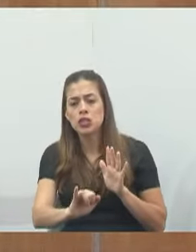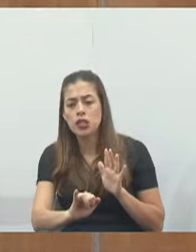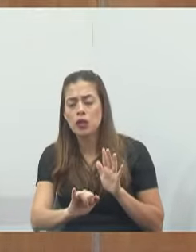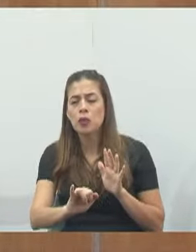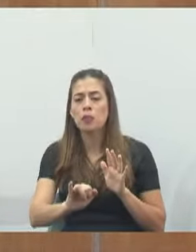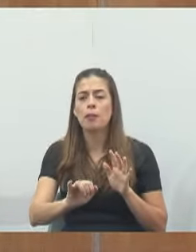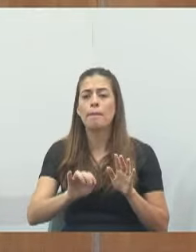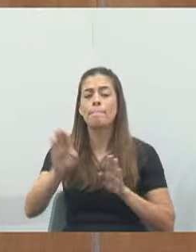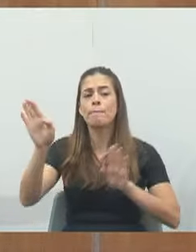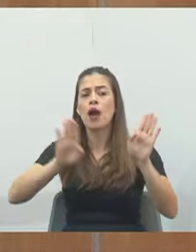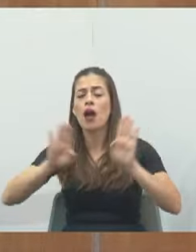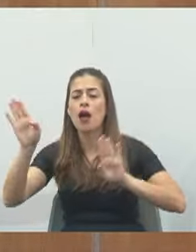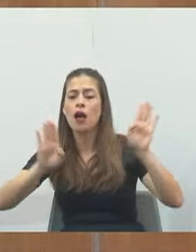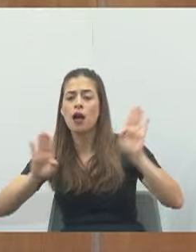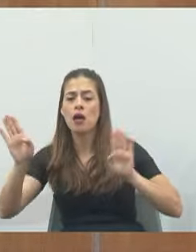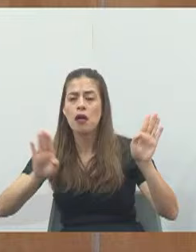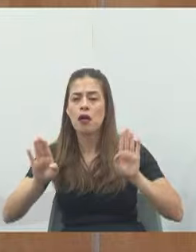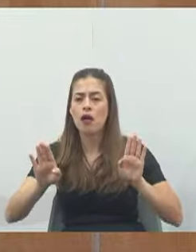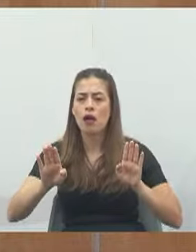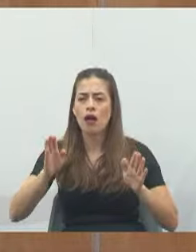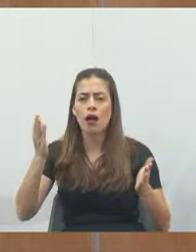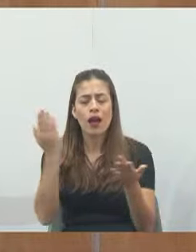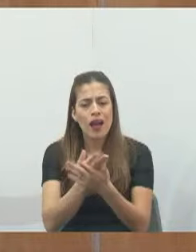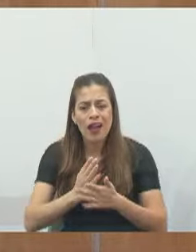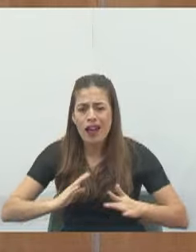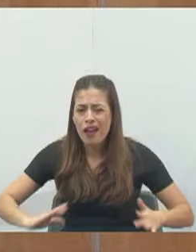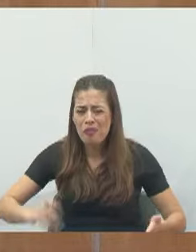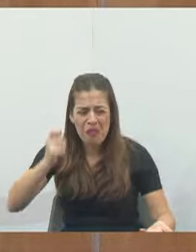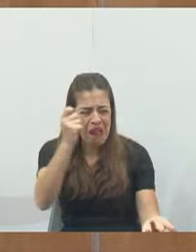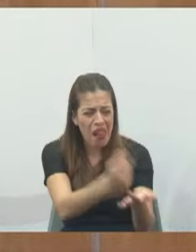licitações. Acabou a compra direta.